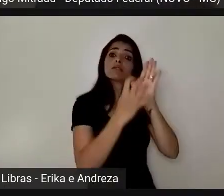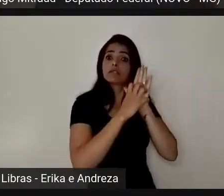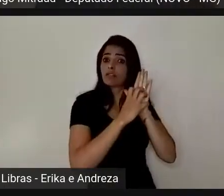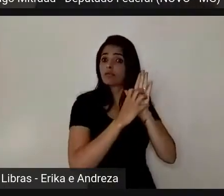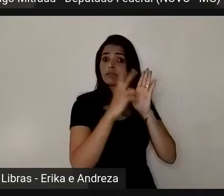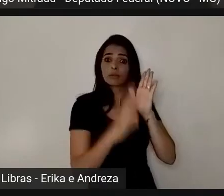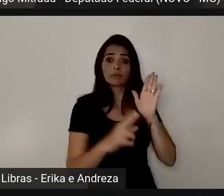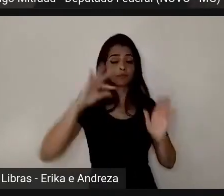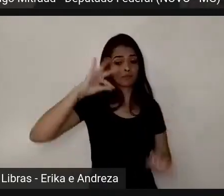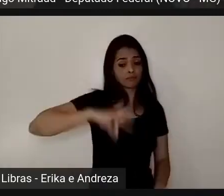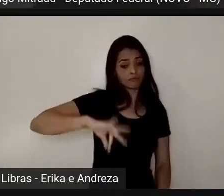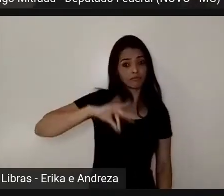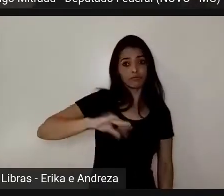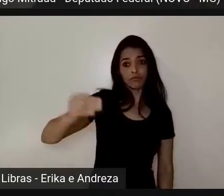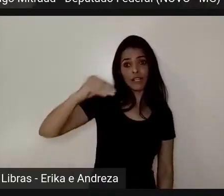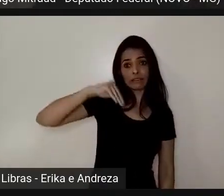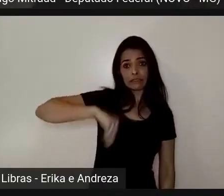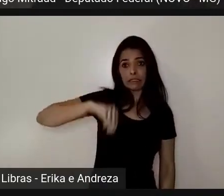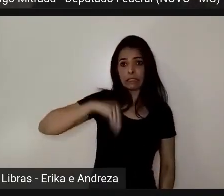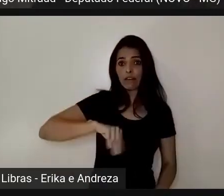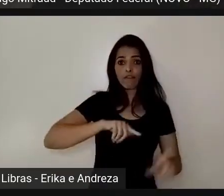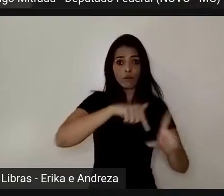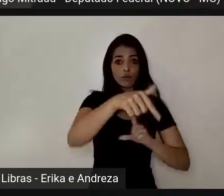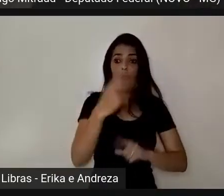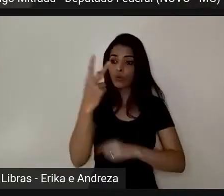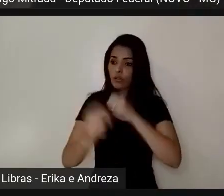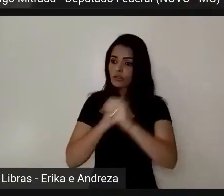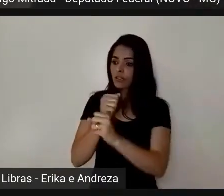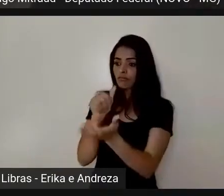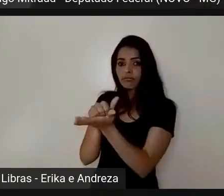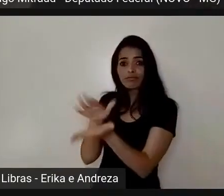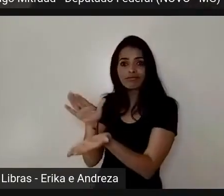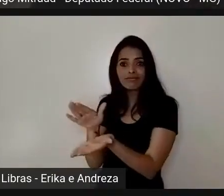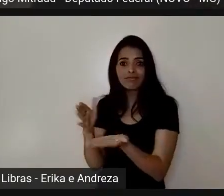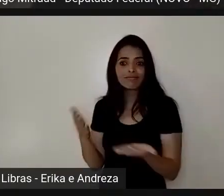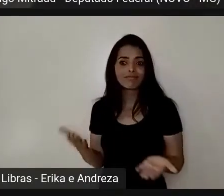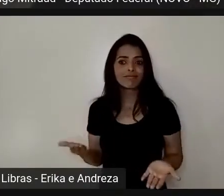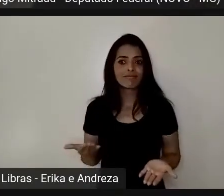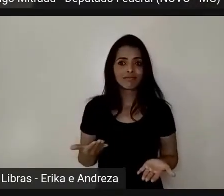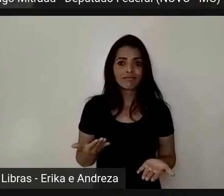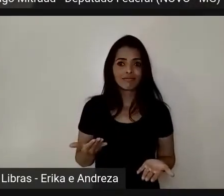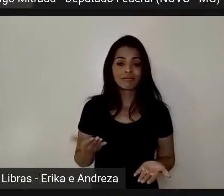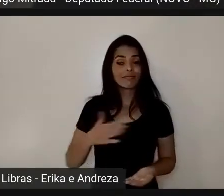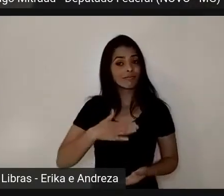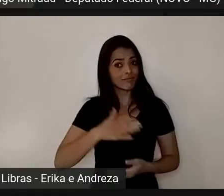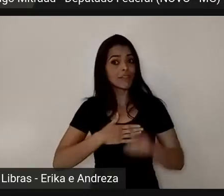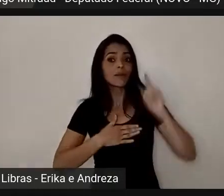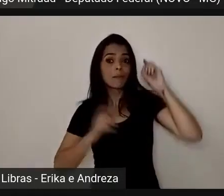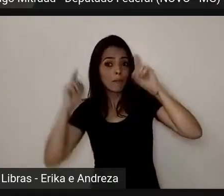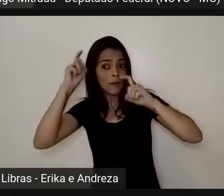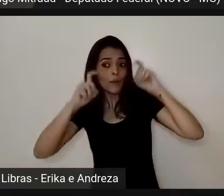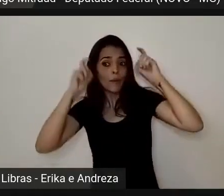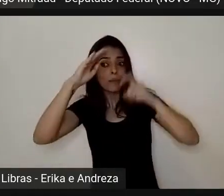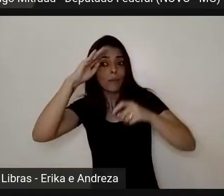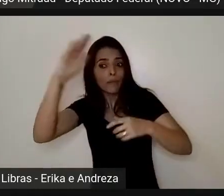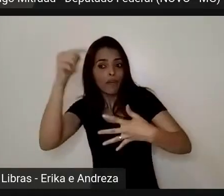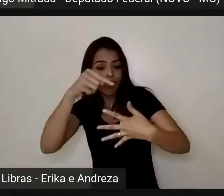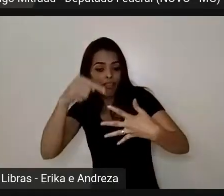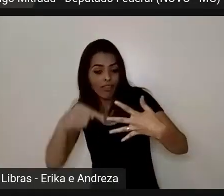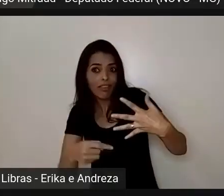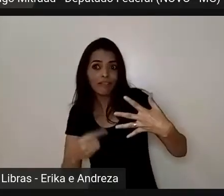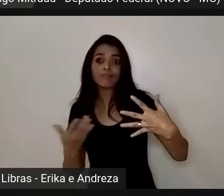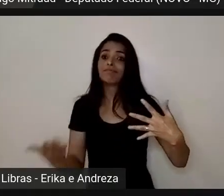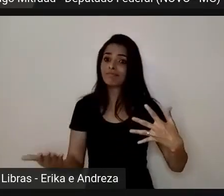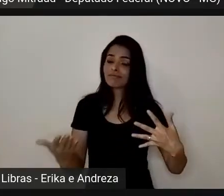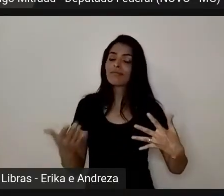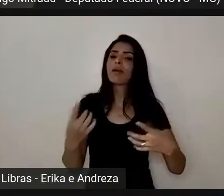provento de um servidor daquele cargo e depois de 2 anos ele é afastado. Então, essas são as minhas preocupações essenciais. O Estado usar isso para